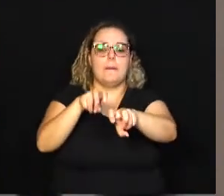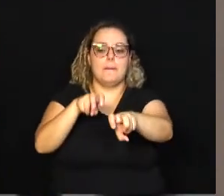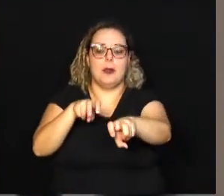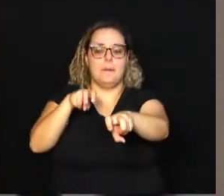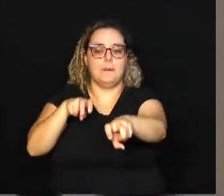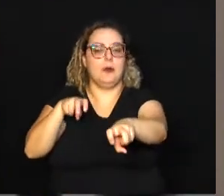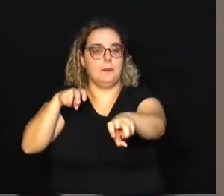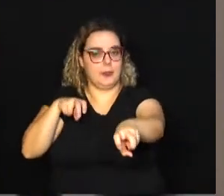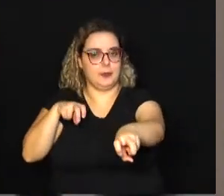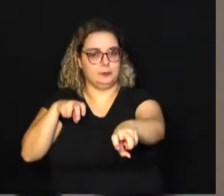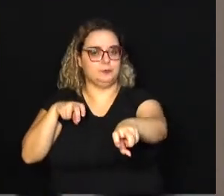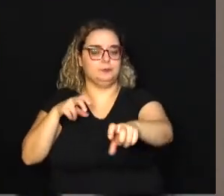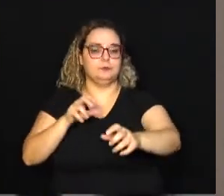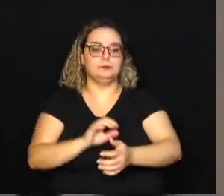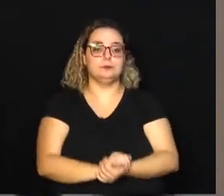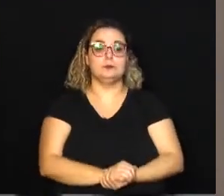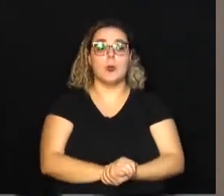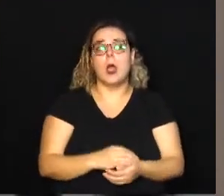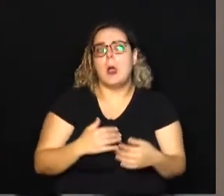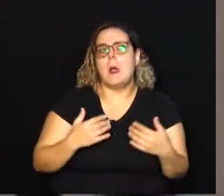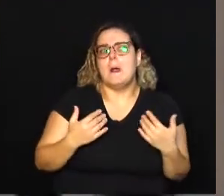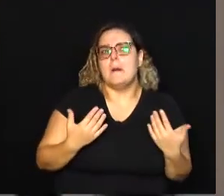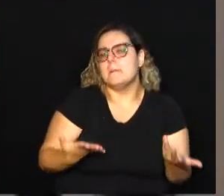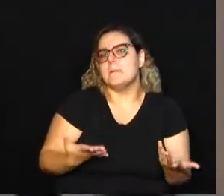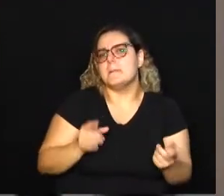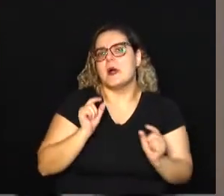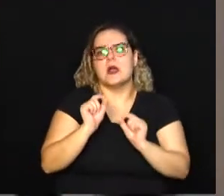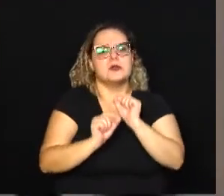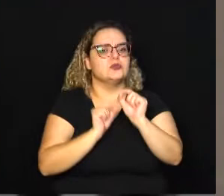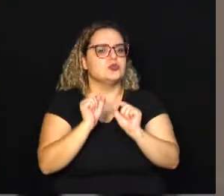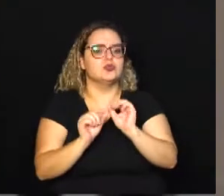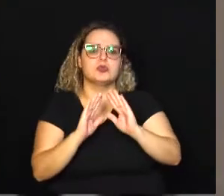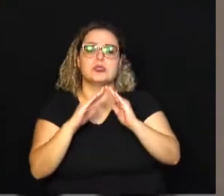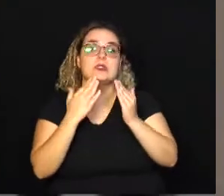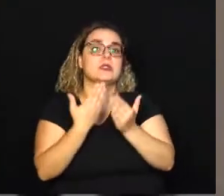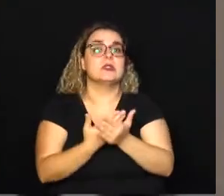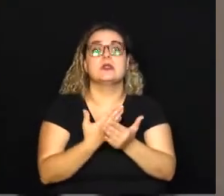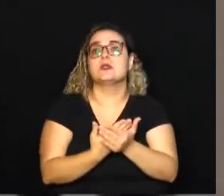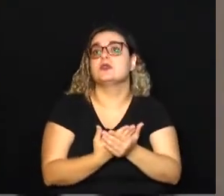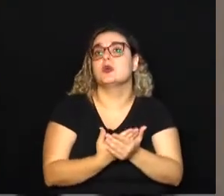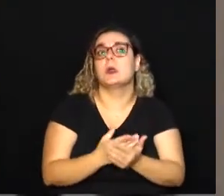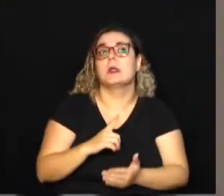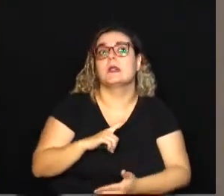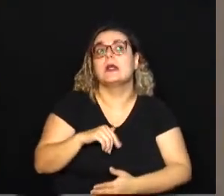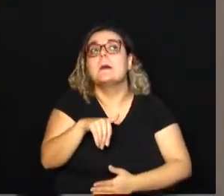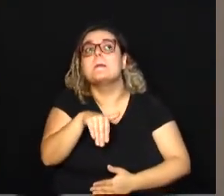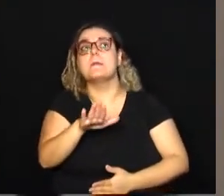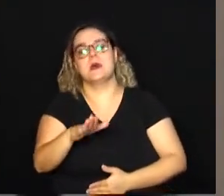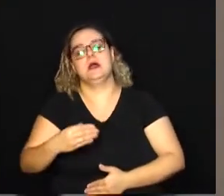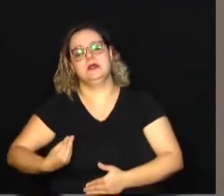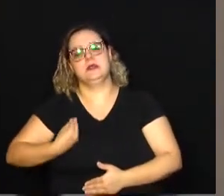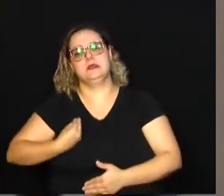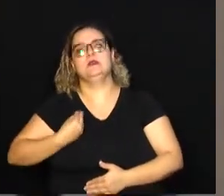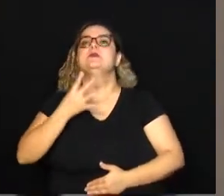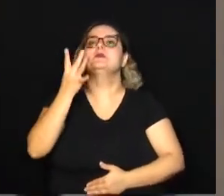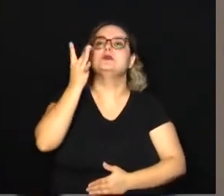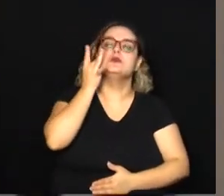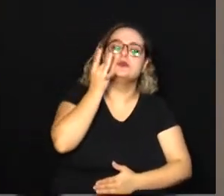outro. Mas o que a escola tem a mais com a presença? É que, apesar de todo